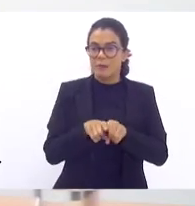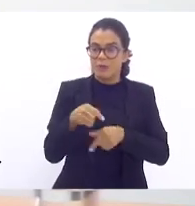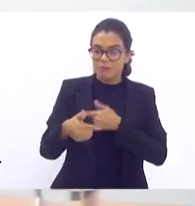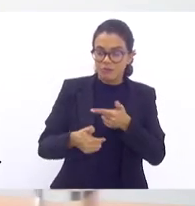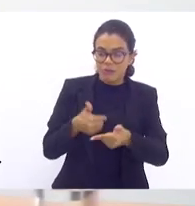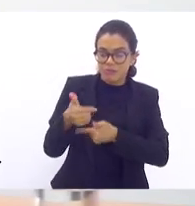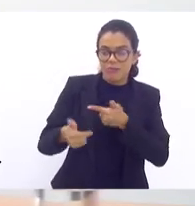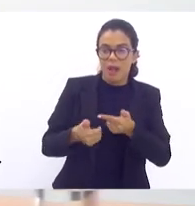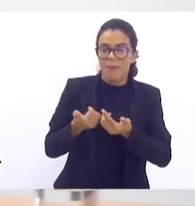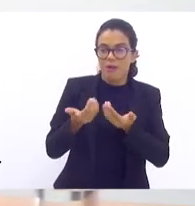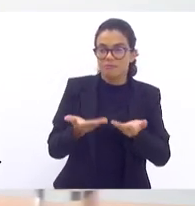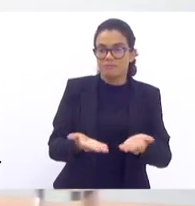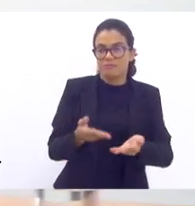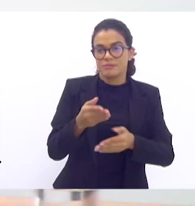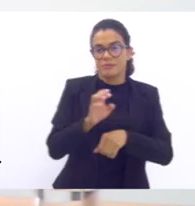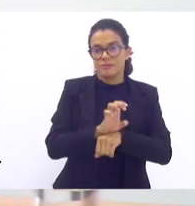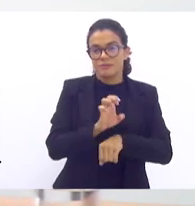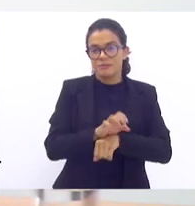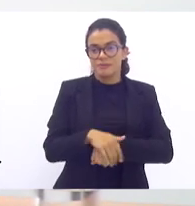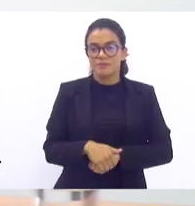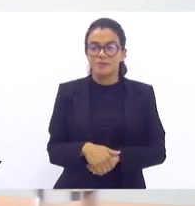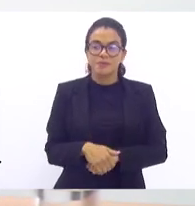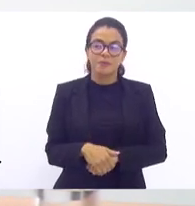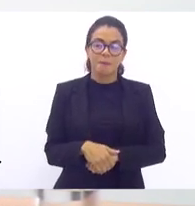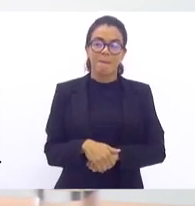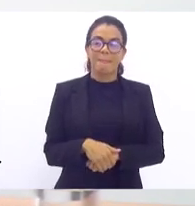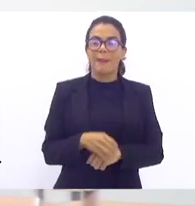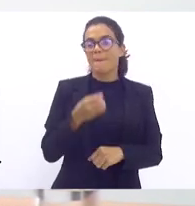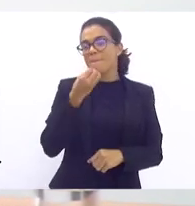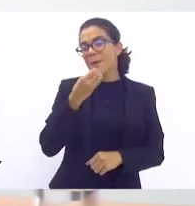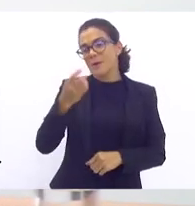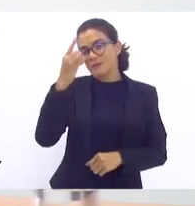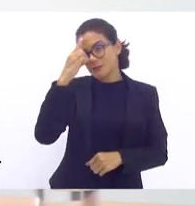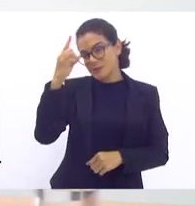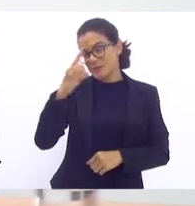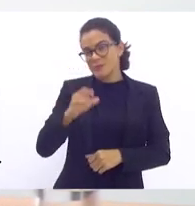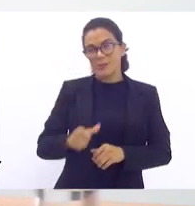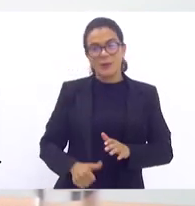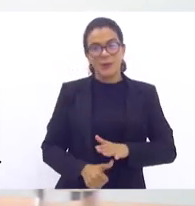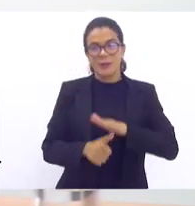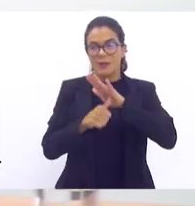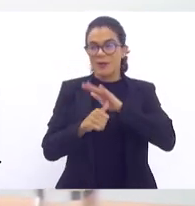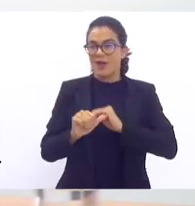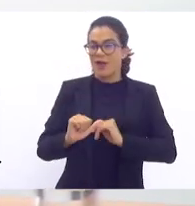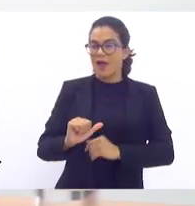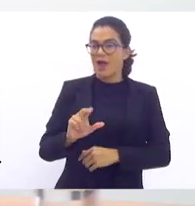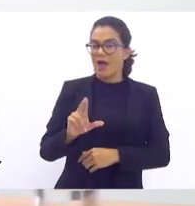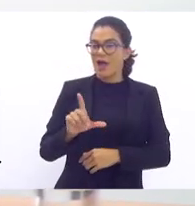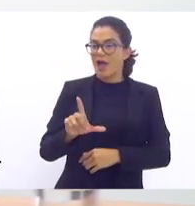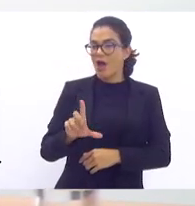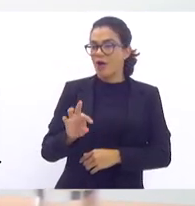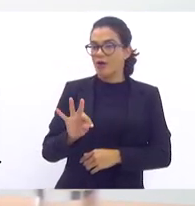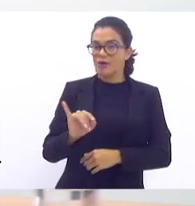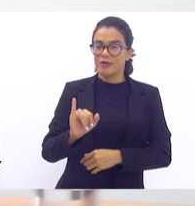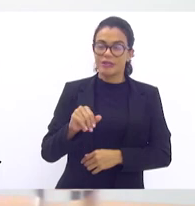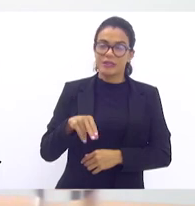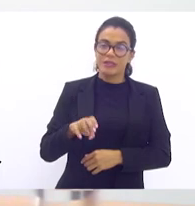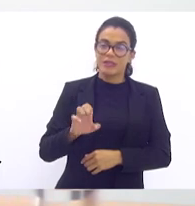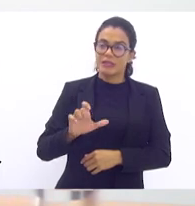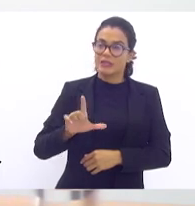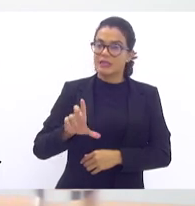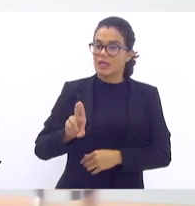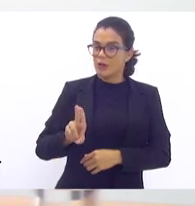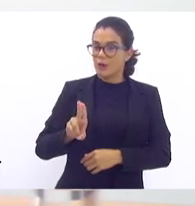prestado ao nosso estado Bom dia é ao meu querido Líder altinel Cortez pensou em quem me inspira